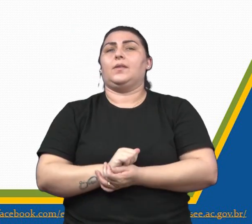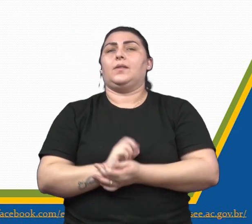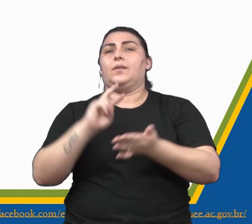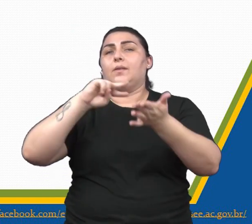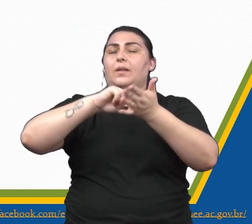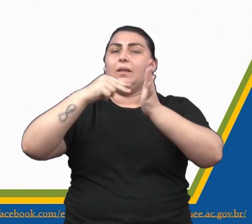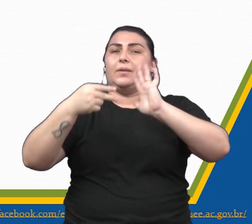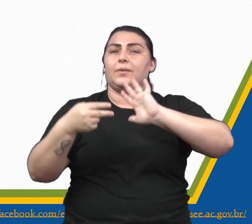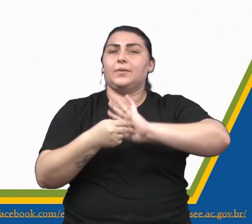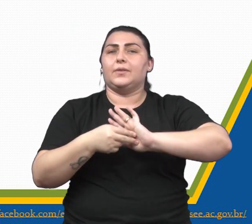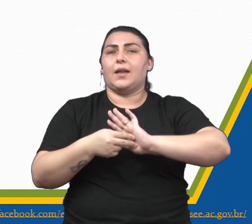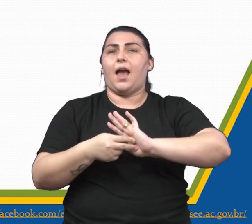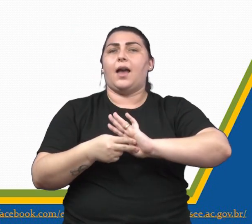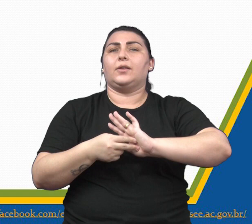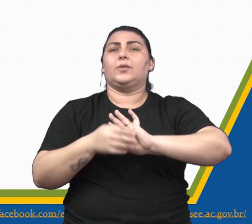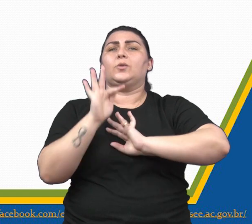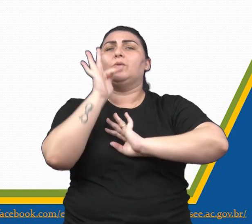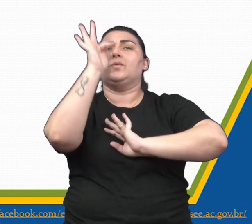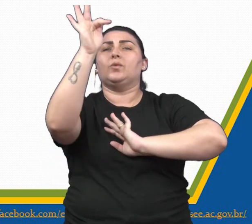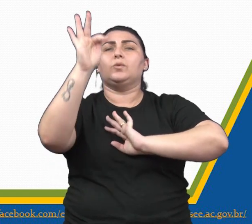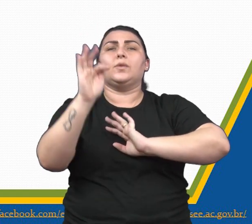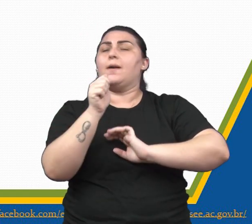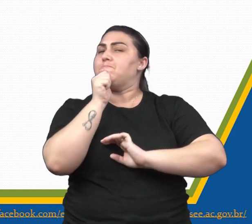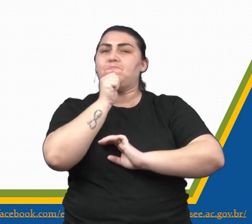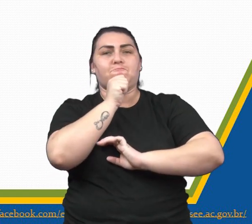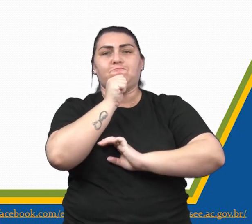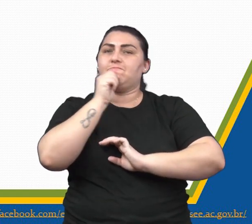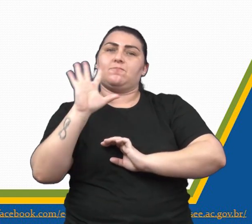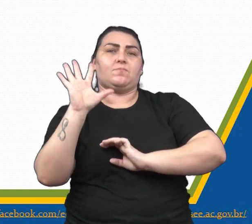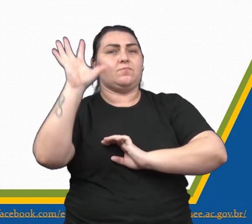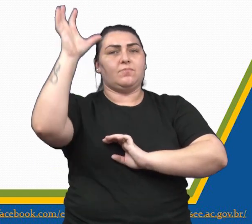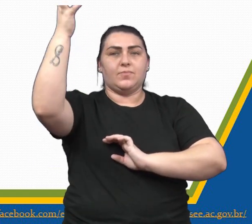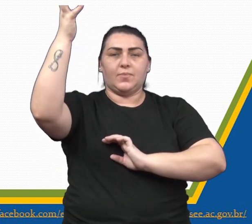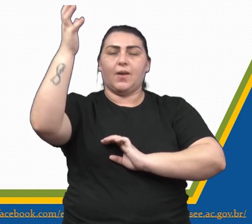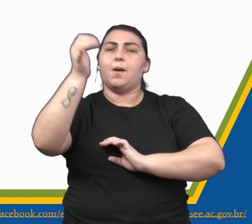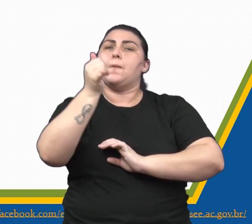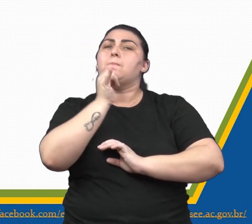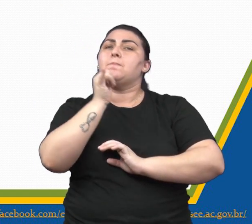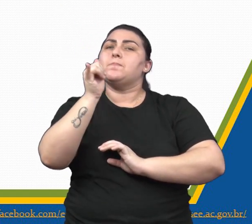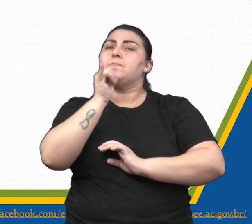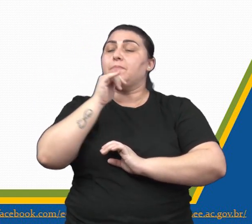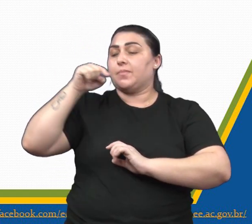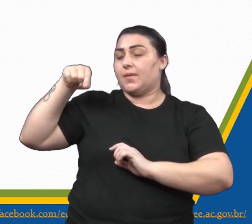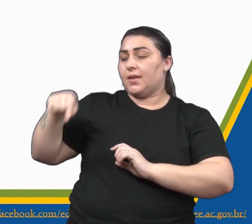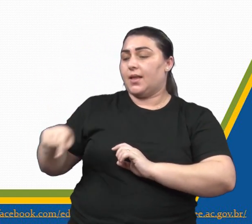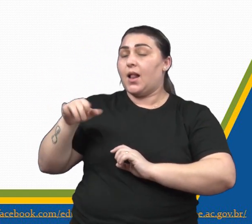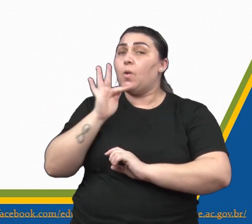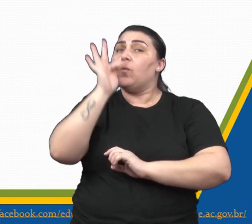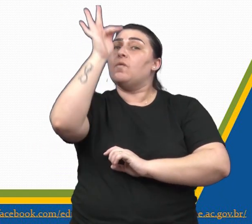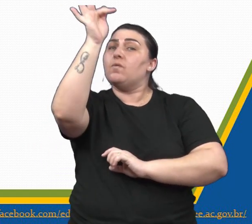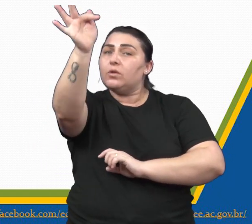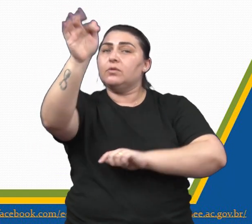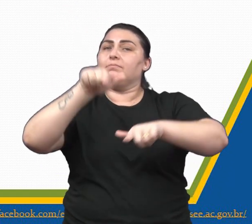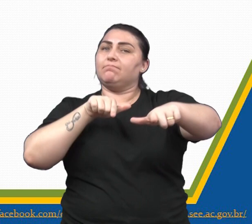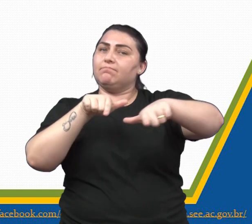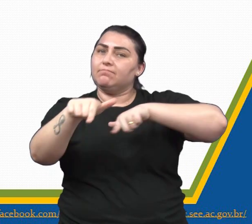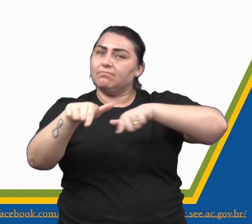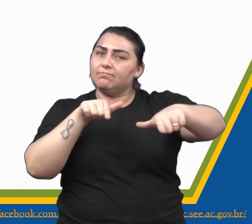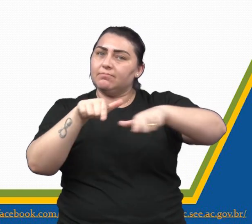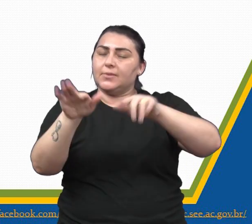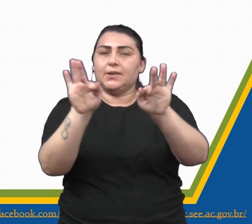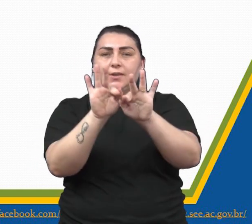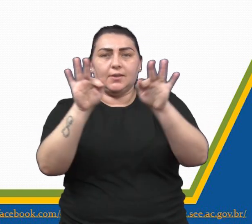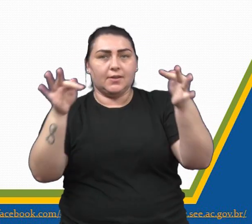uma ação que ainda será realizada. Por exemplo, Ana trabalhará muito. Nessa frase, significa